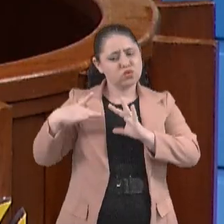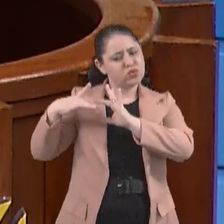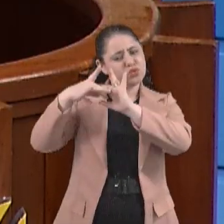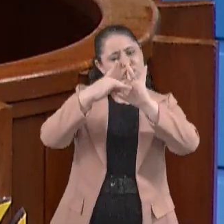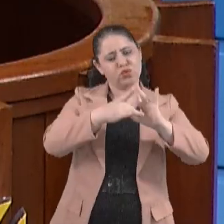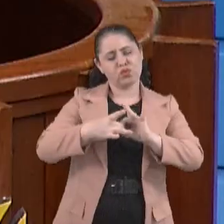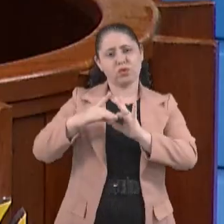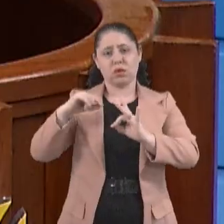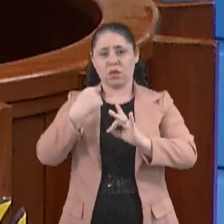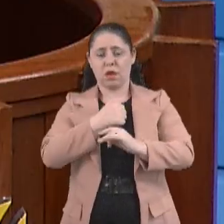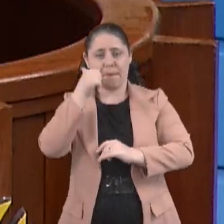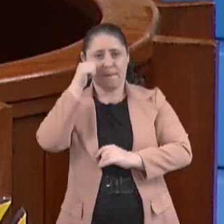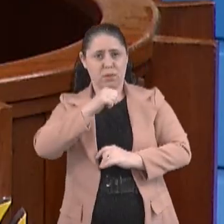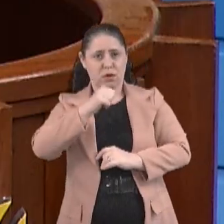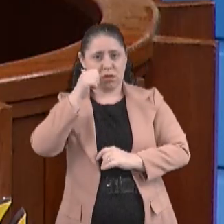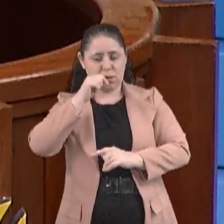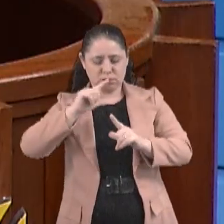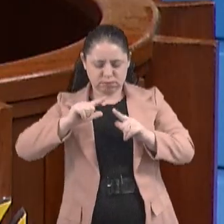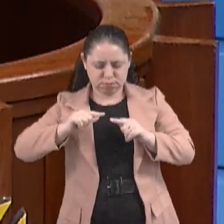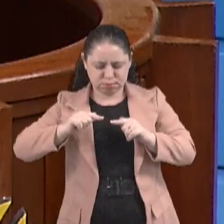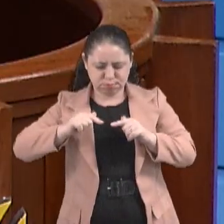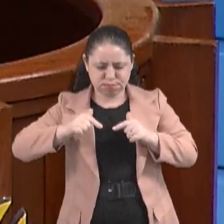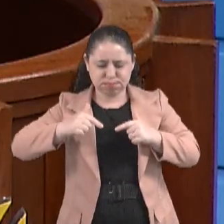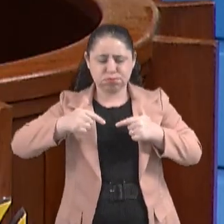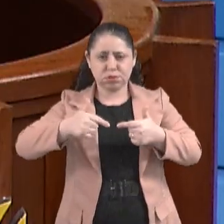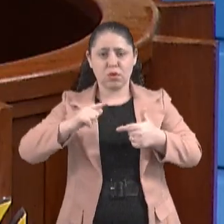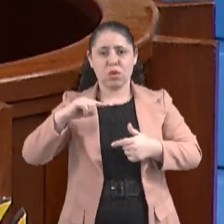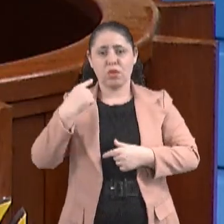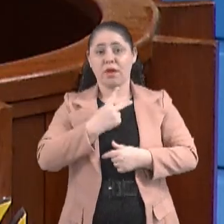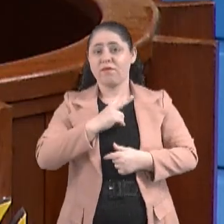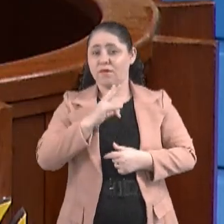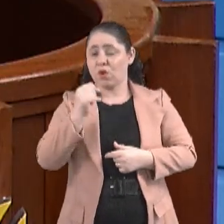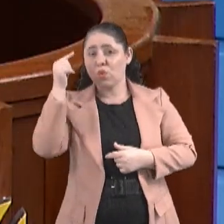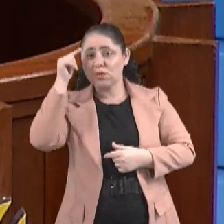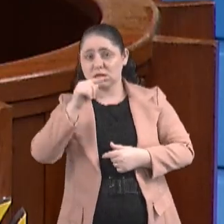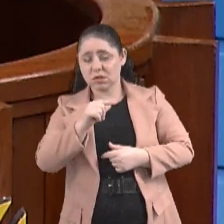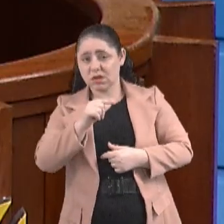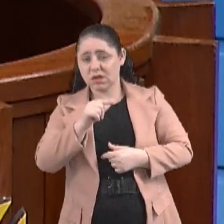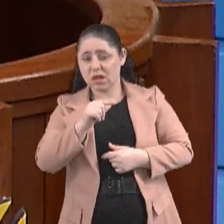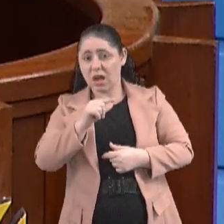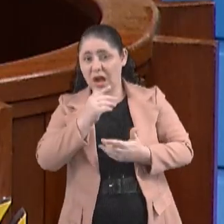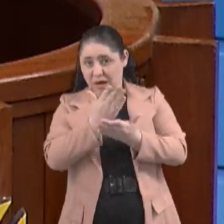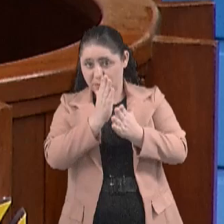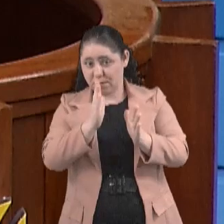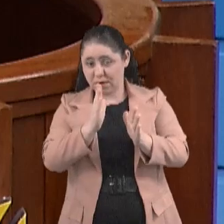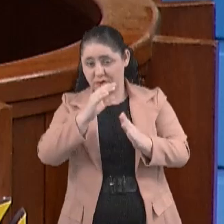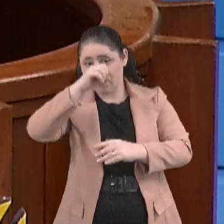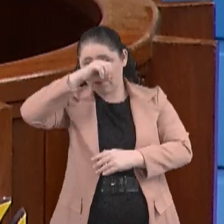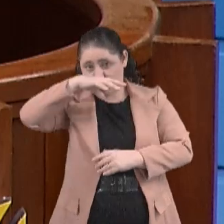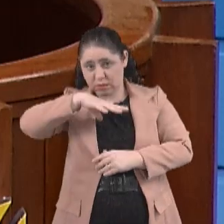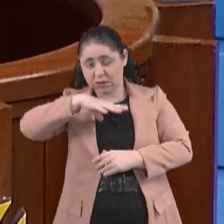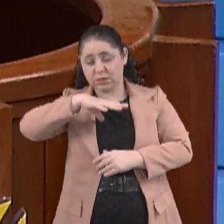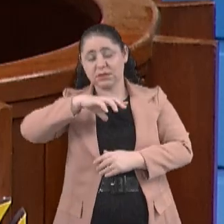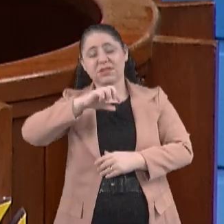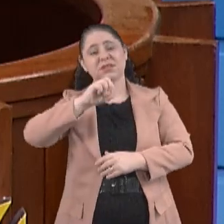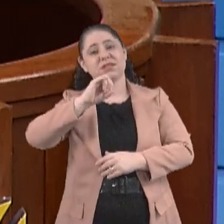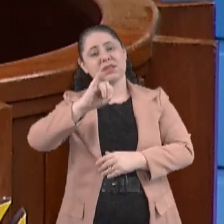juntem a nós, mulheres, nessa luta. Nós só vamos conseguir combater as